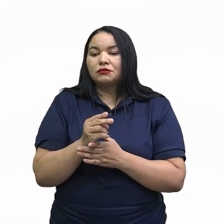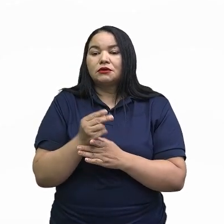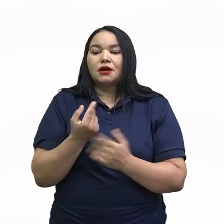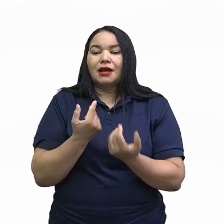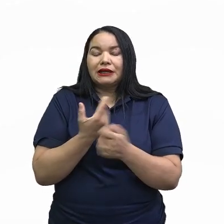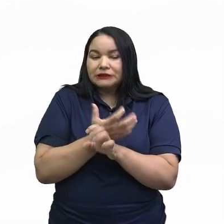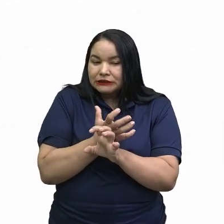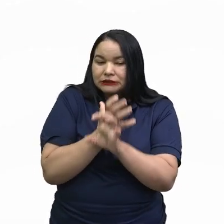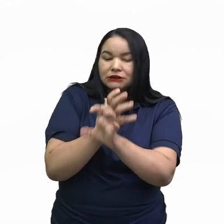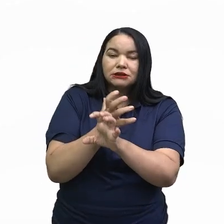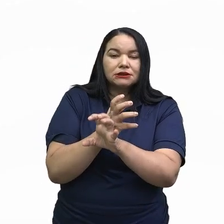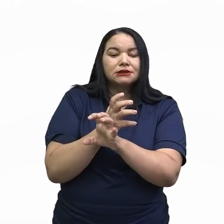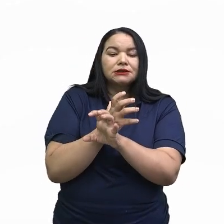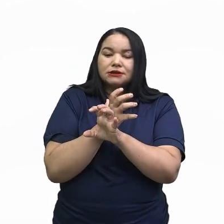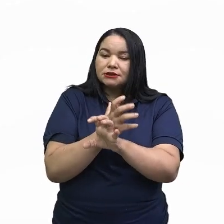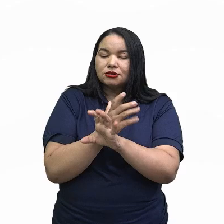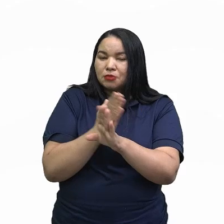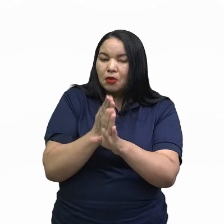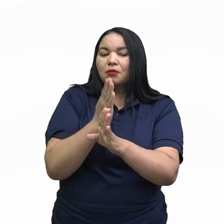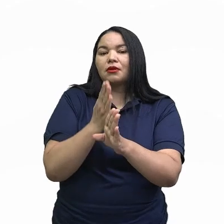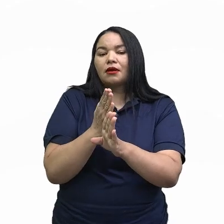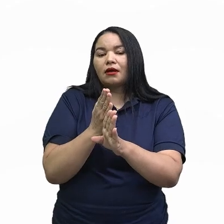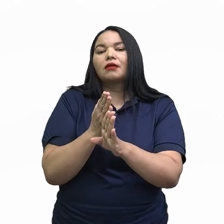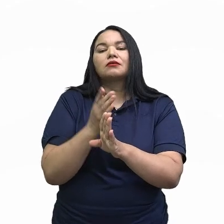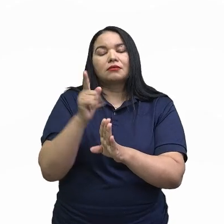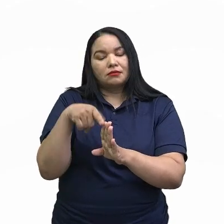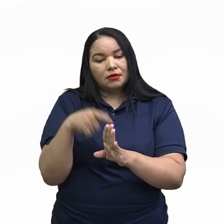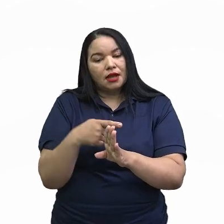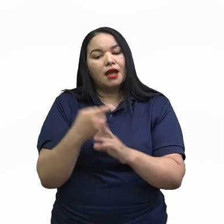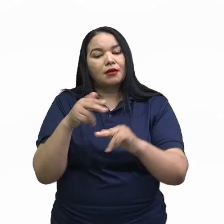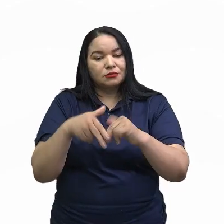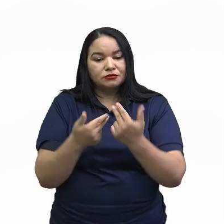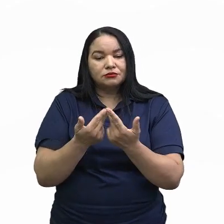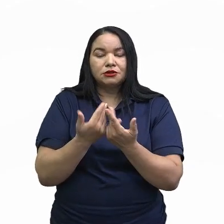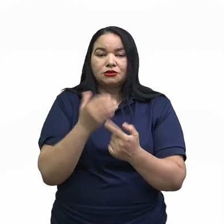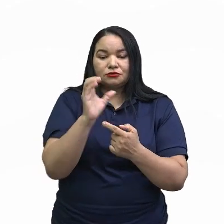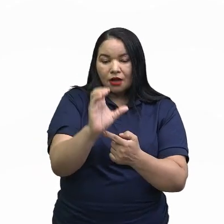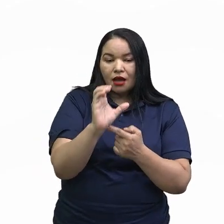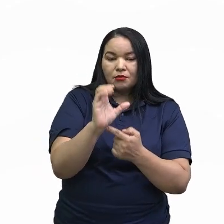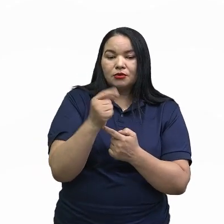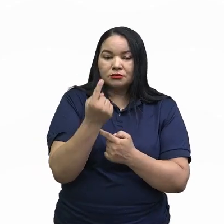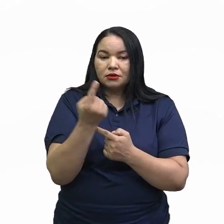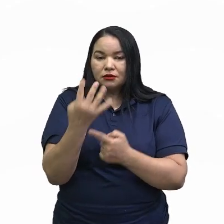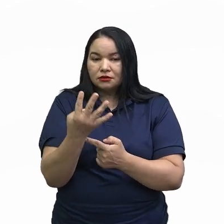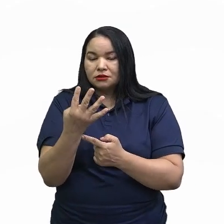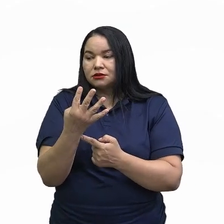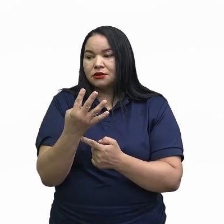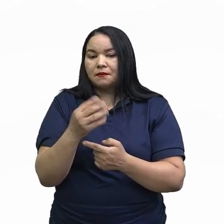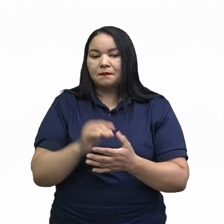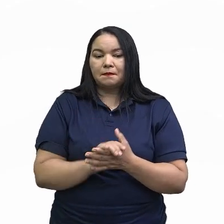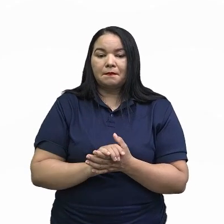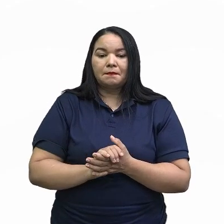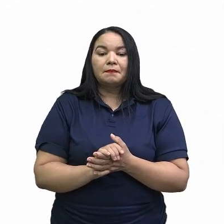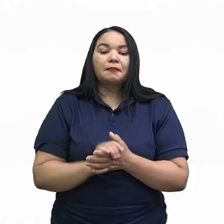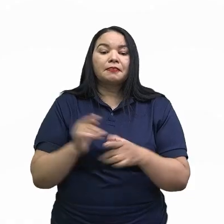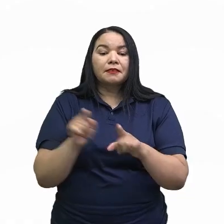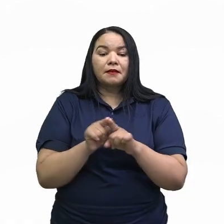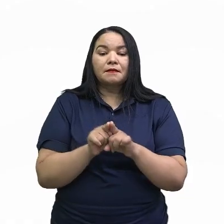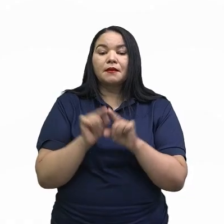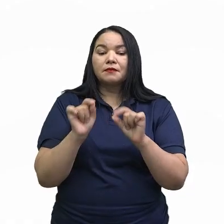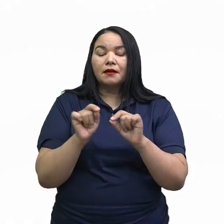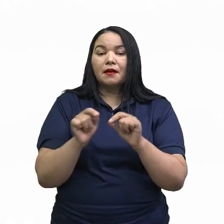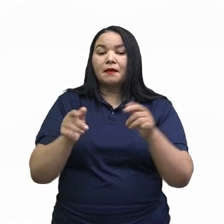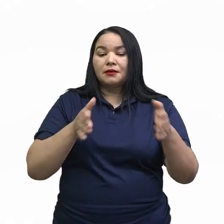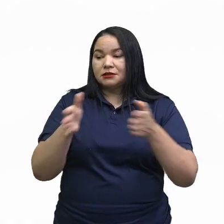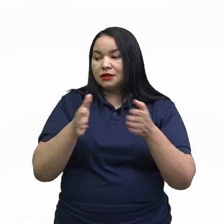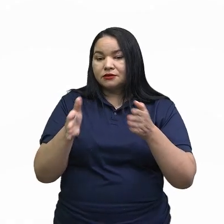esqueleto que foi encontrado. Então, é a partir dessa determinação do carbono 14 que, né, claro que existe também um